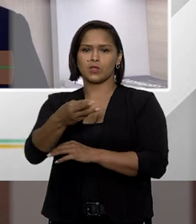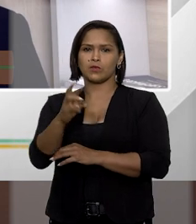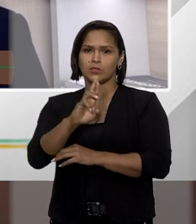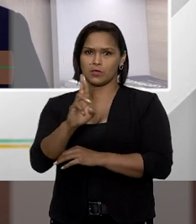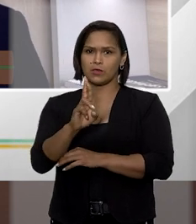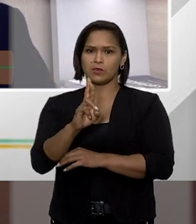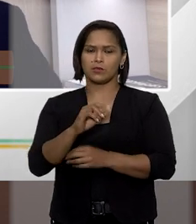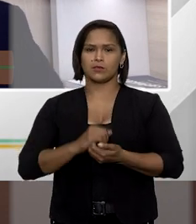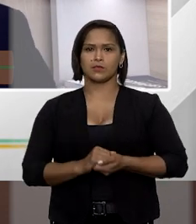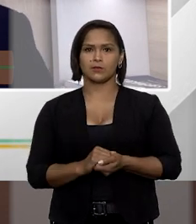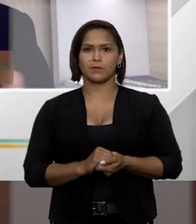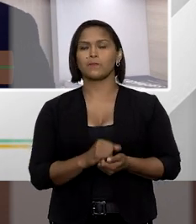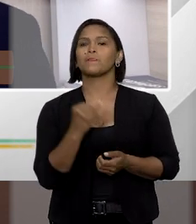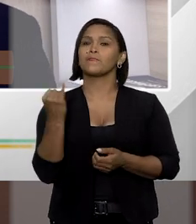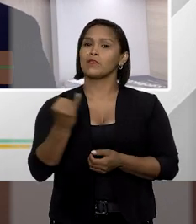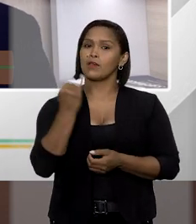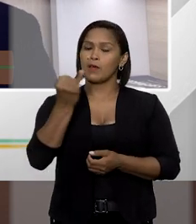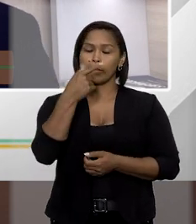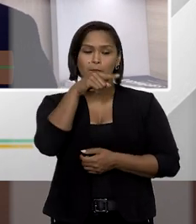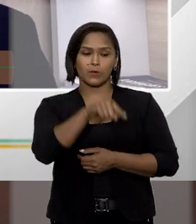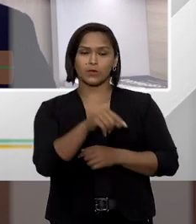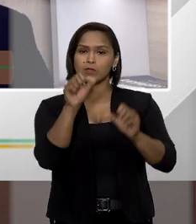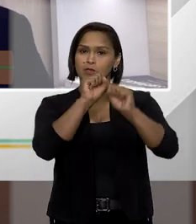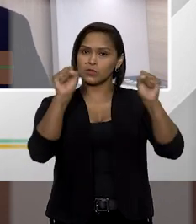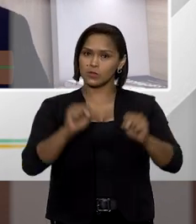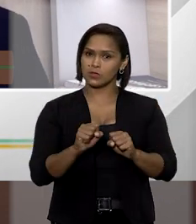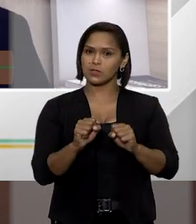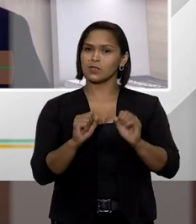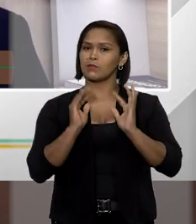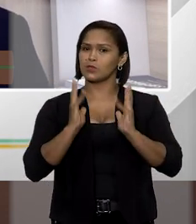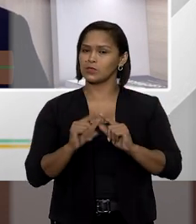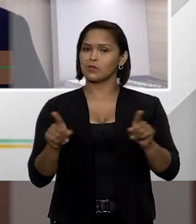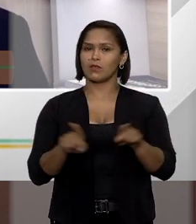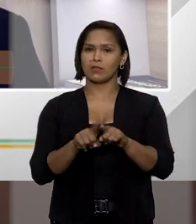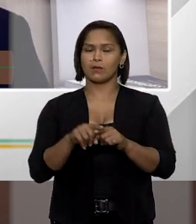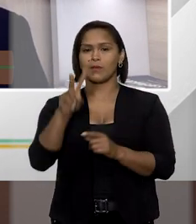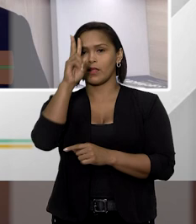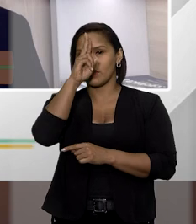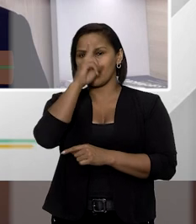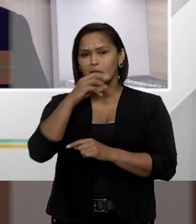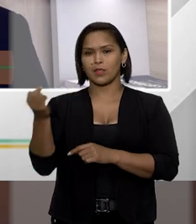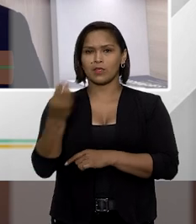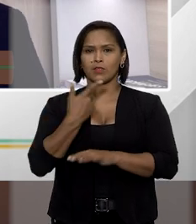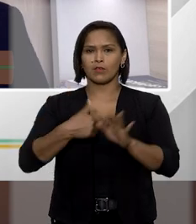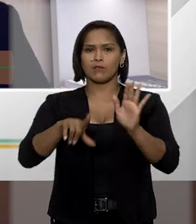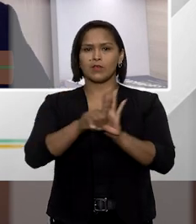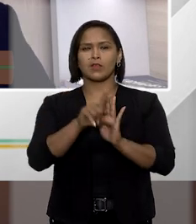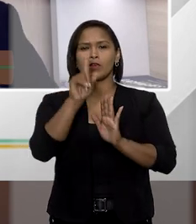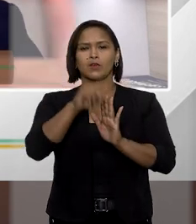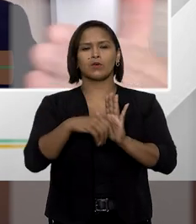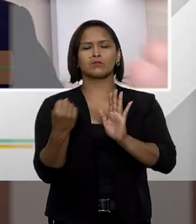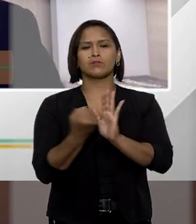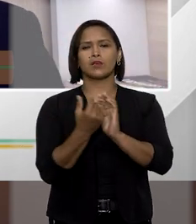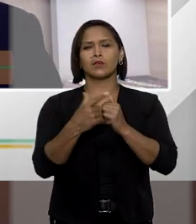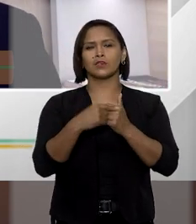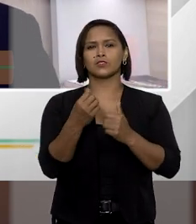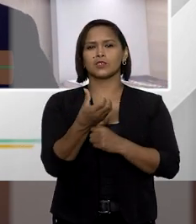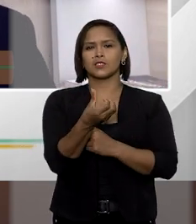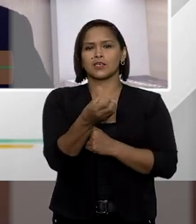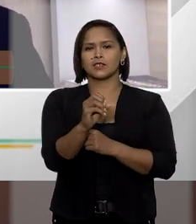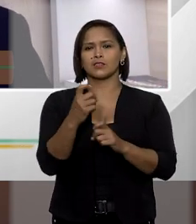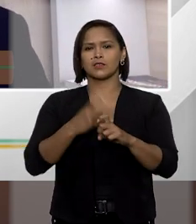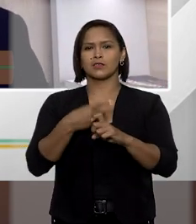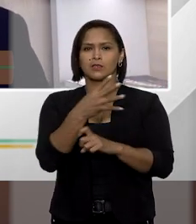milhões de reais. A importância do sistema de integridade também é ressaltada nesta nova lei, quando lá no artigo